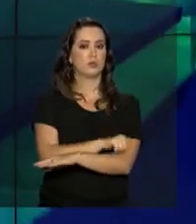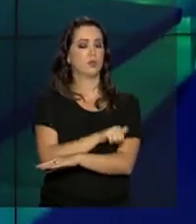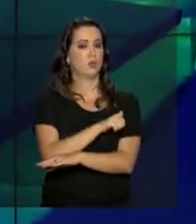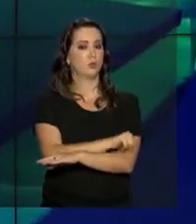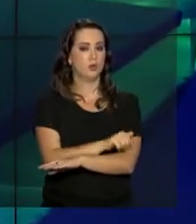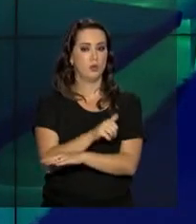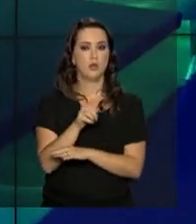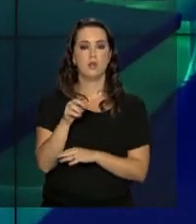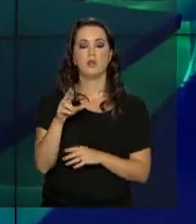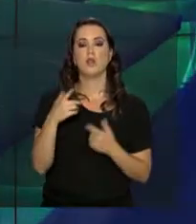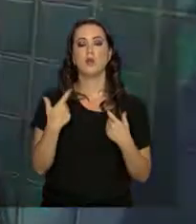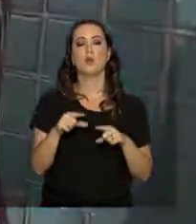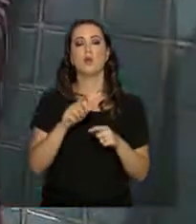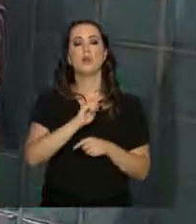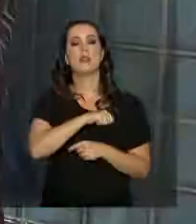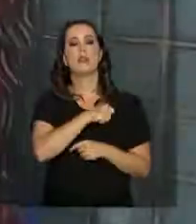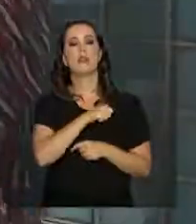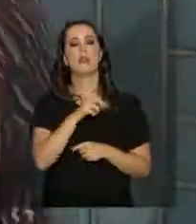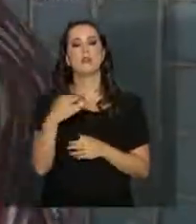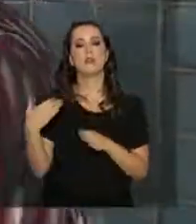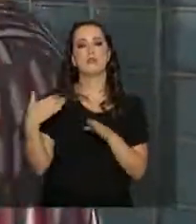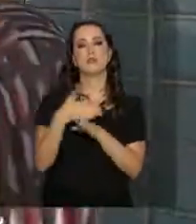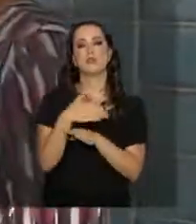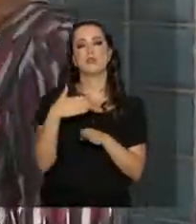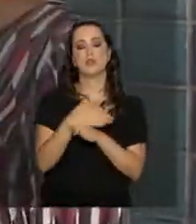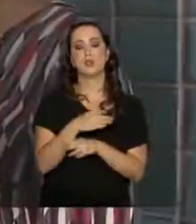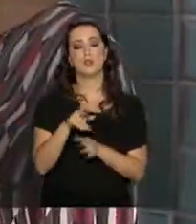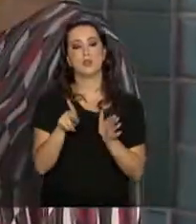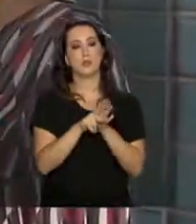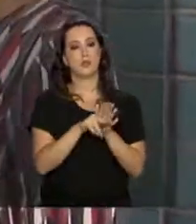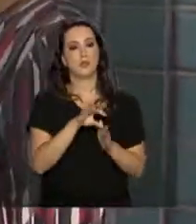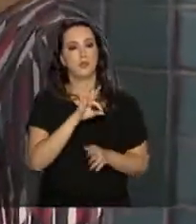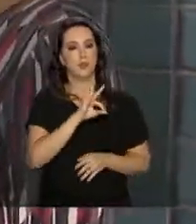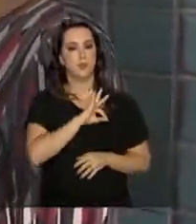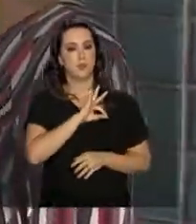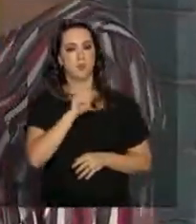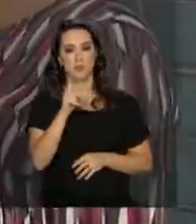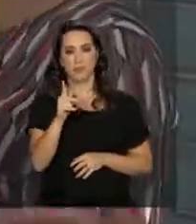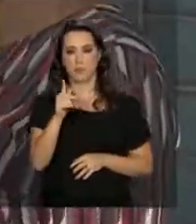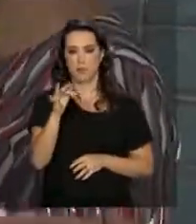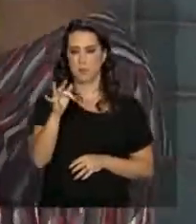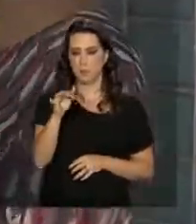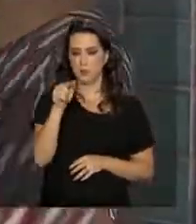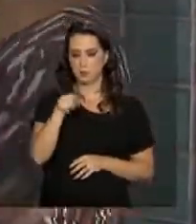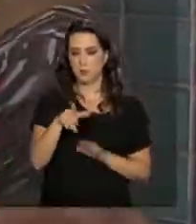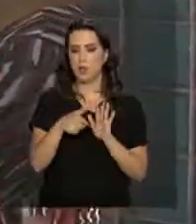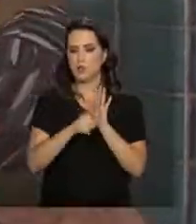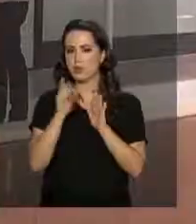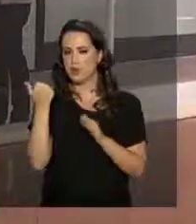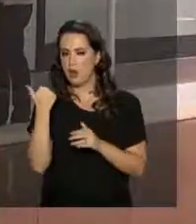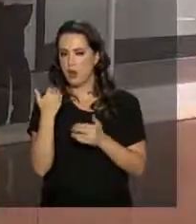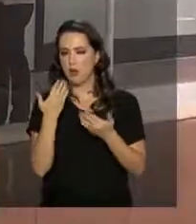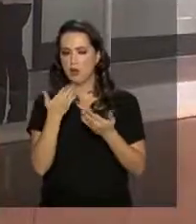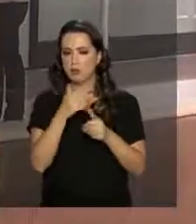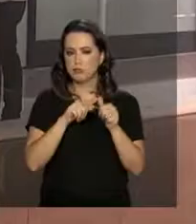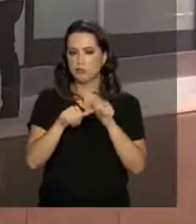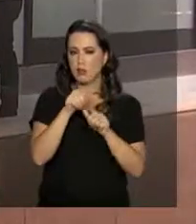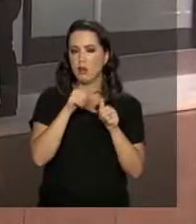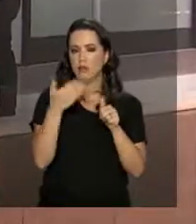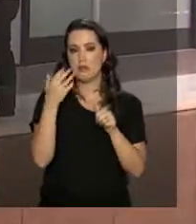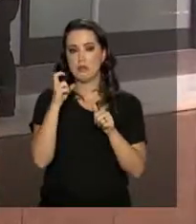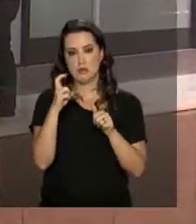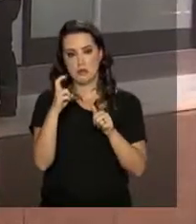Rio de Janeiro, a Delegacia de Imigração da Polícia Federal. Na unidade, que já funcionava em sistema de transição desde o